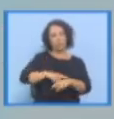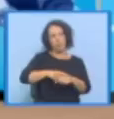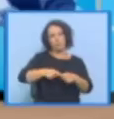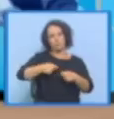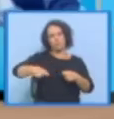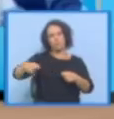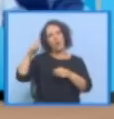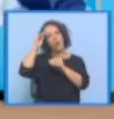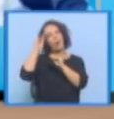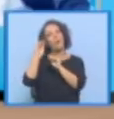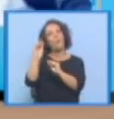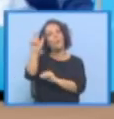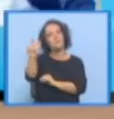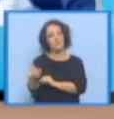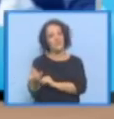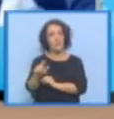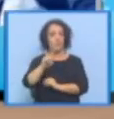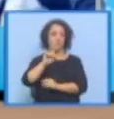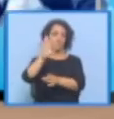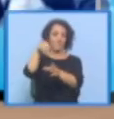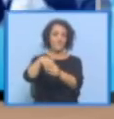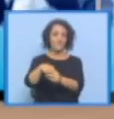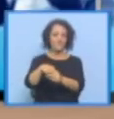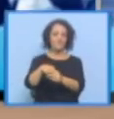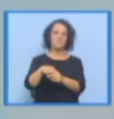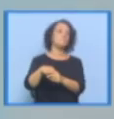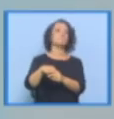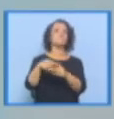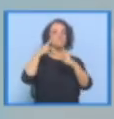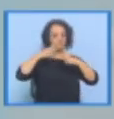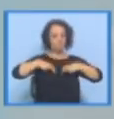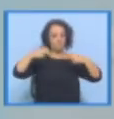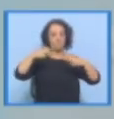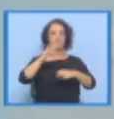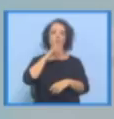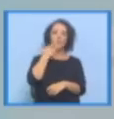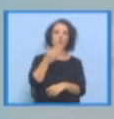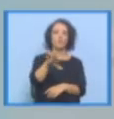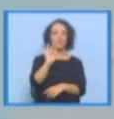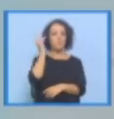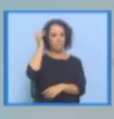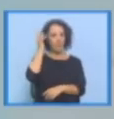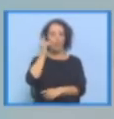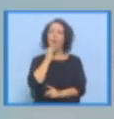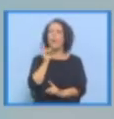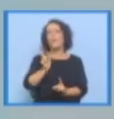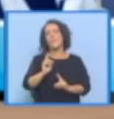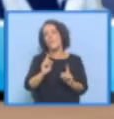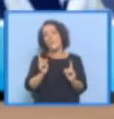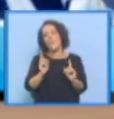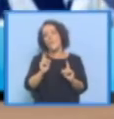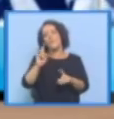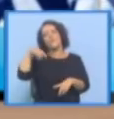Não é? Fez parte do seu percurso de discernimento vocacional, de decisão por ser padre? Não. Foi tudo